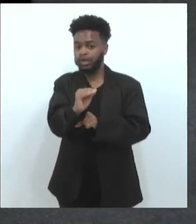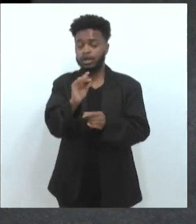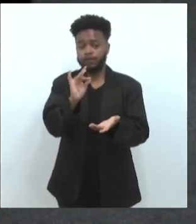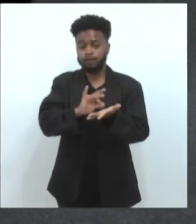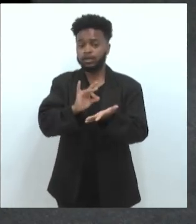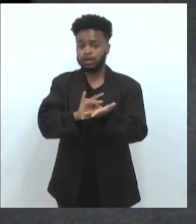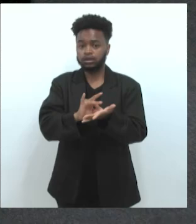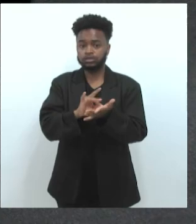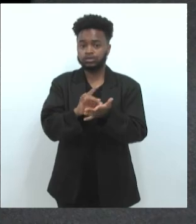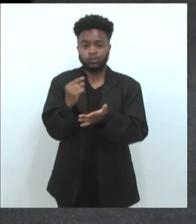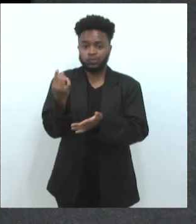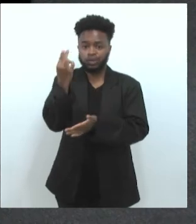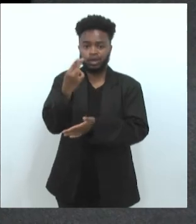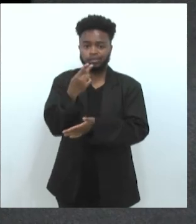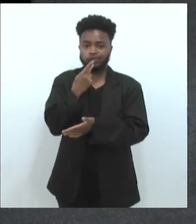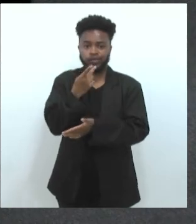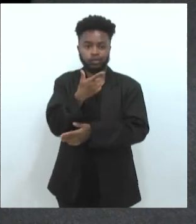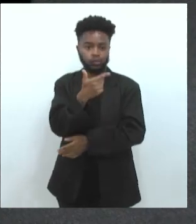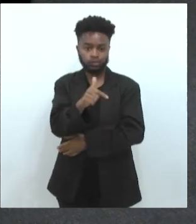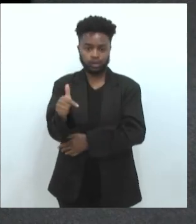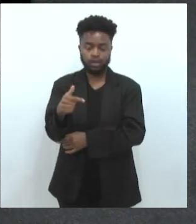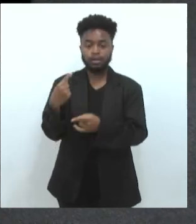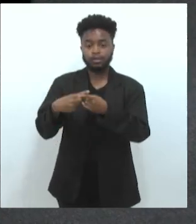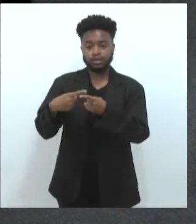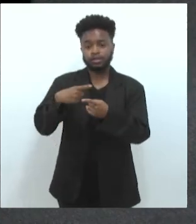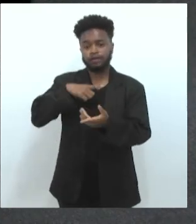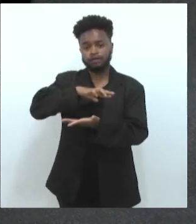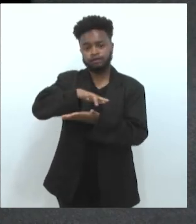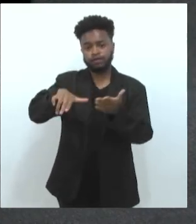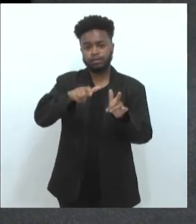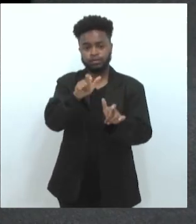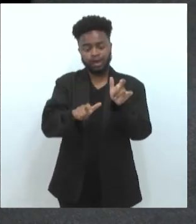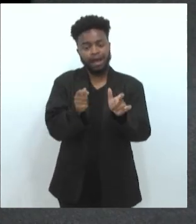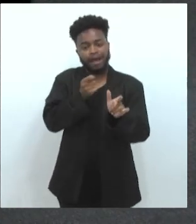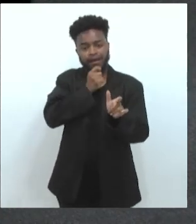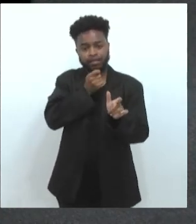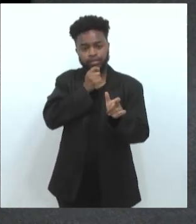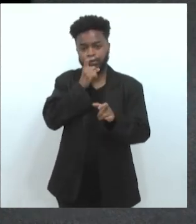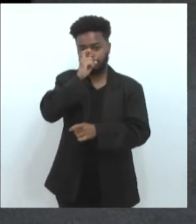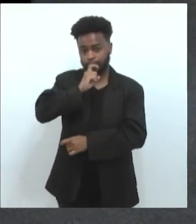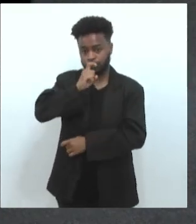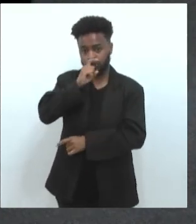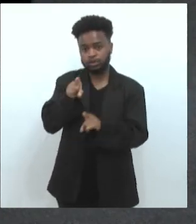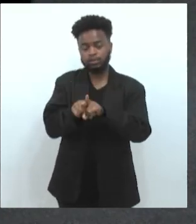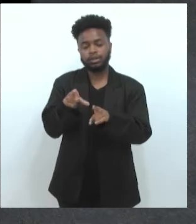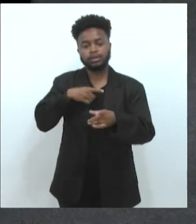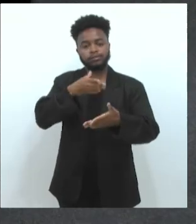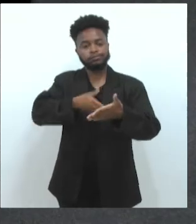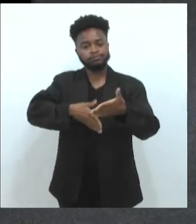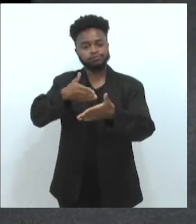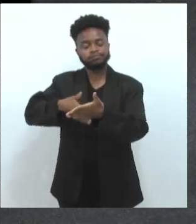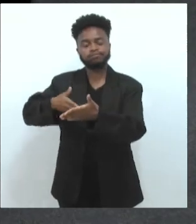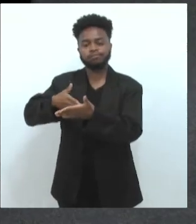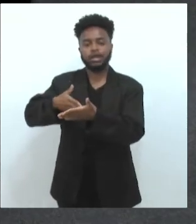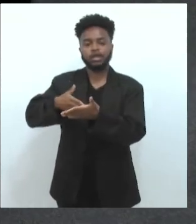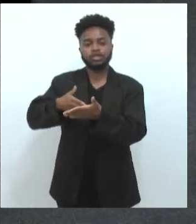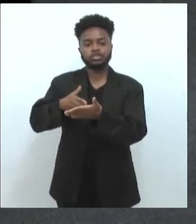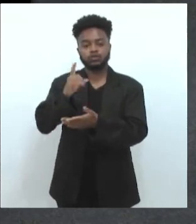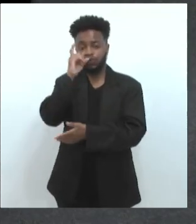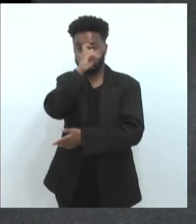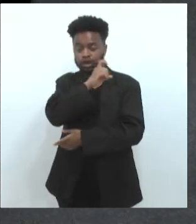realidade incontestável. Muitos deles ainda menstruam e enfrentam dificuldades agravadas pelo preconceito,